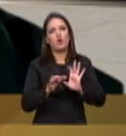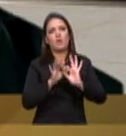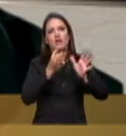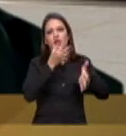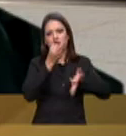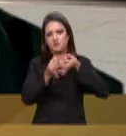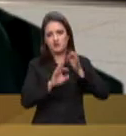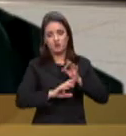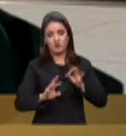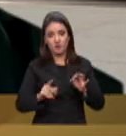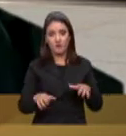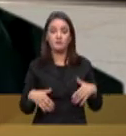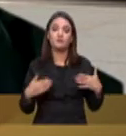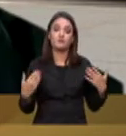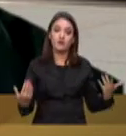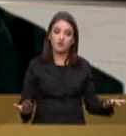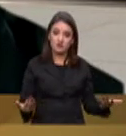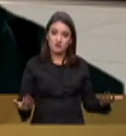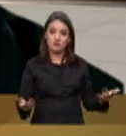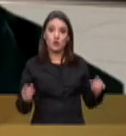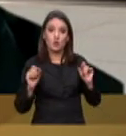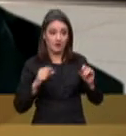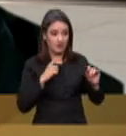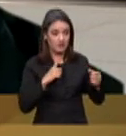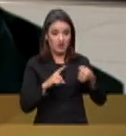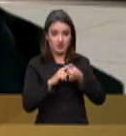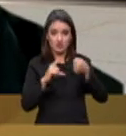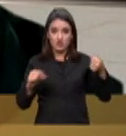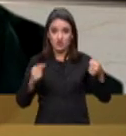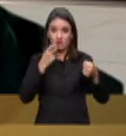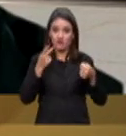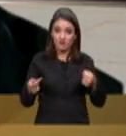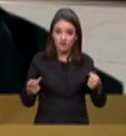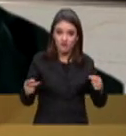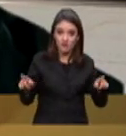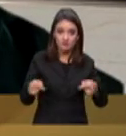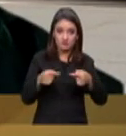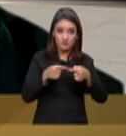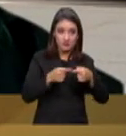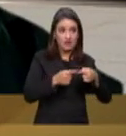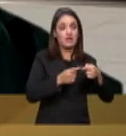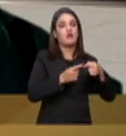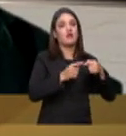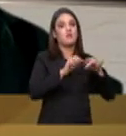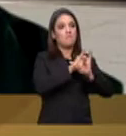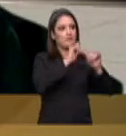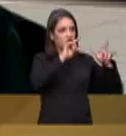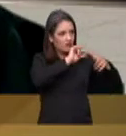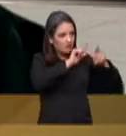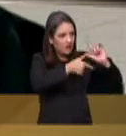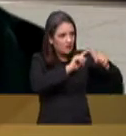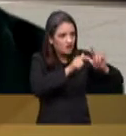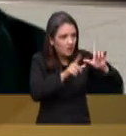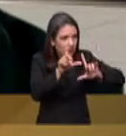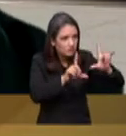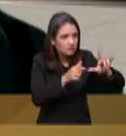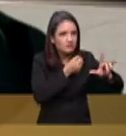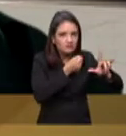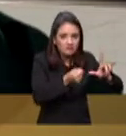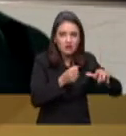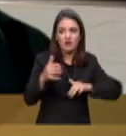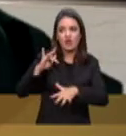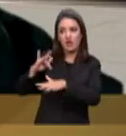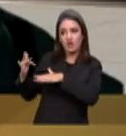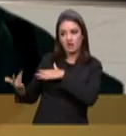que a assimetria de tratamento conferida pelo dispositivo à propaganda e mídia tradicional nas redes sociais, a meu ver, não vai